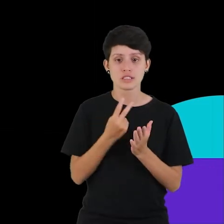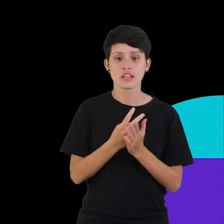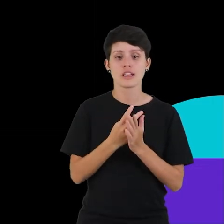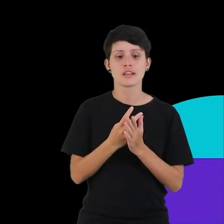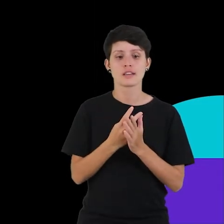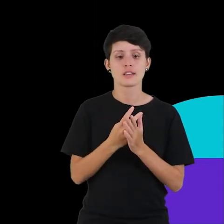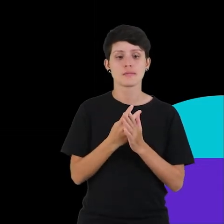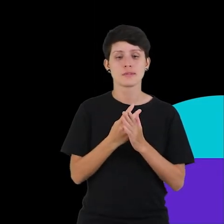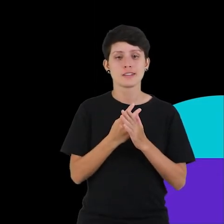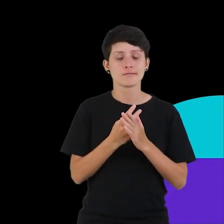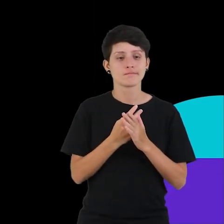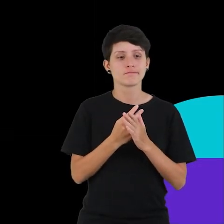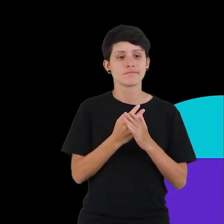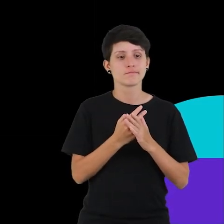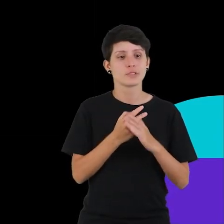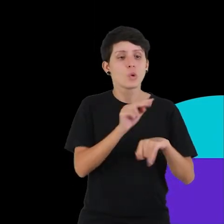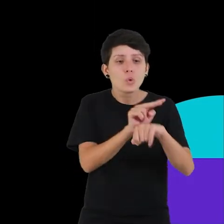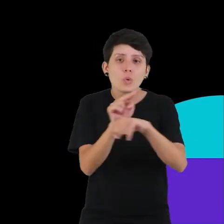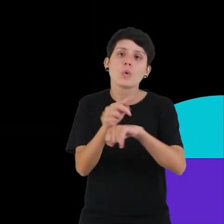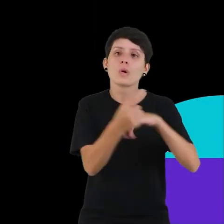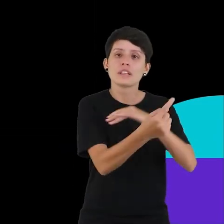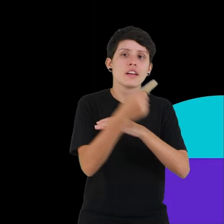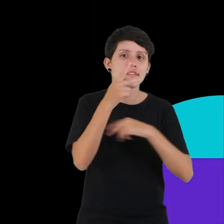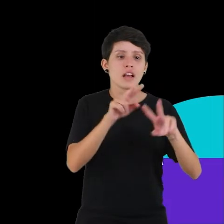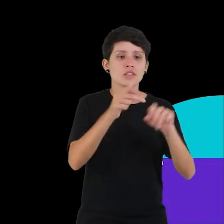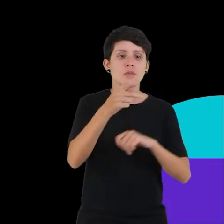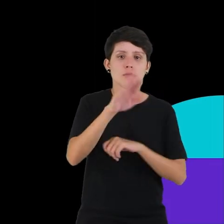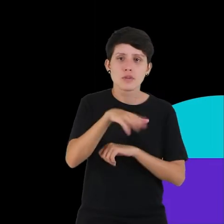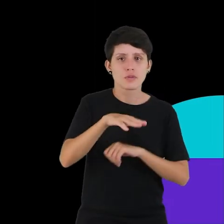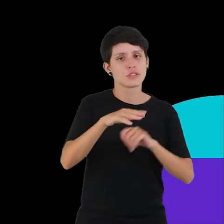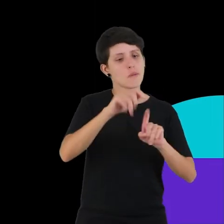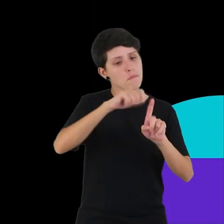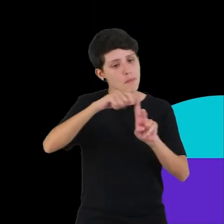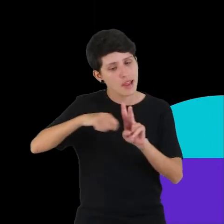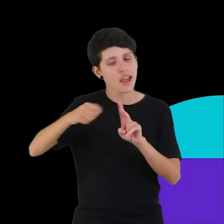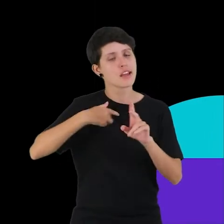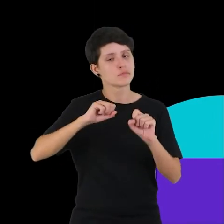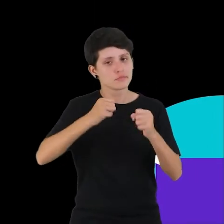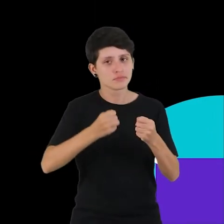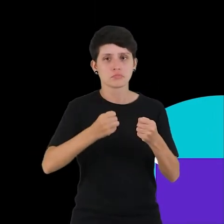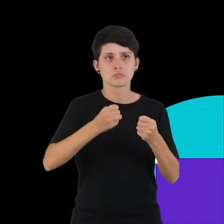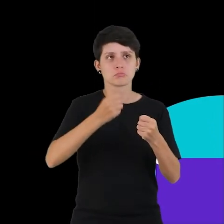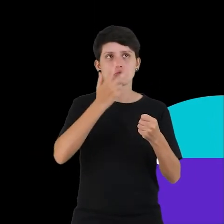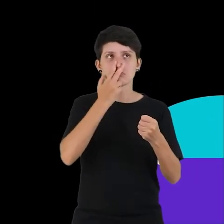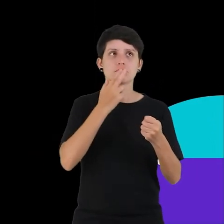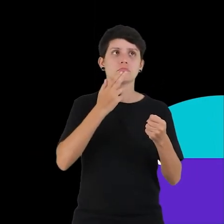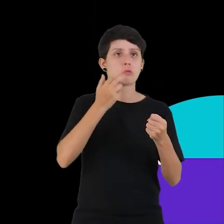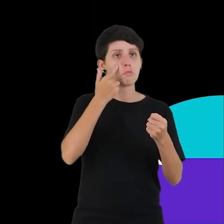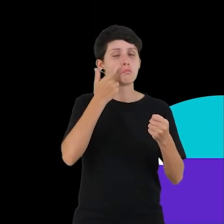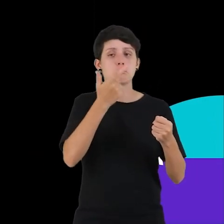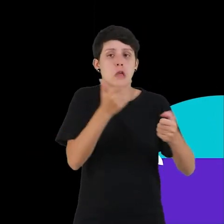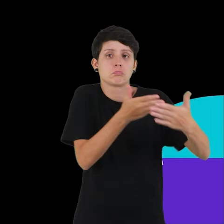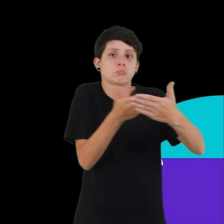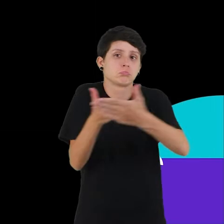o monstruário, as novidades. Ficou muito melhor. Qual que é o seu diferencial como revendedora?